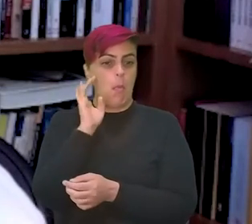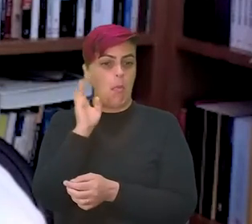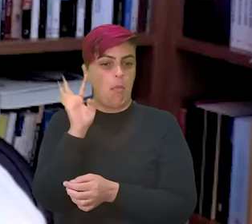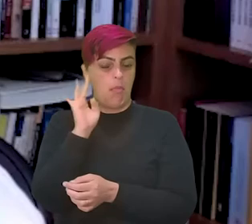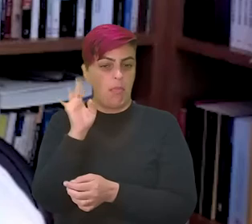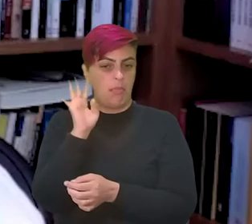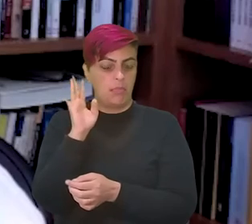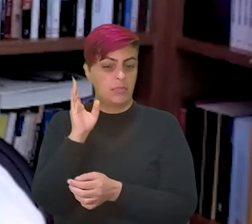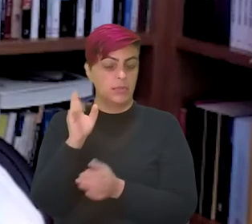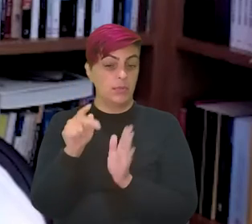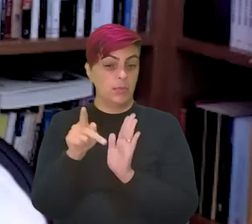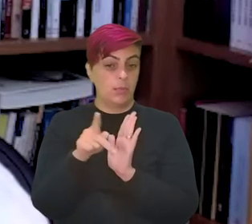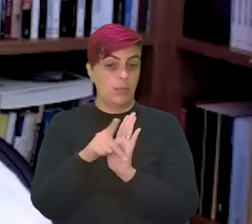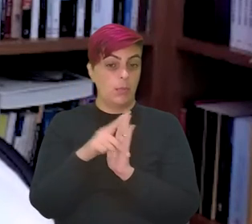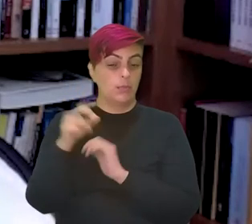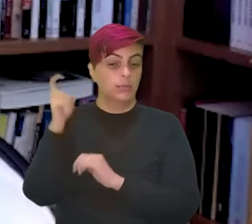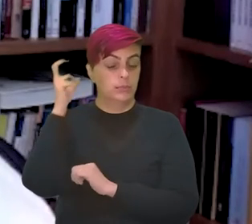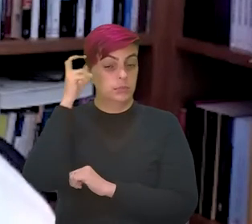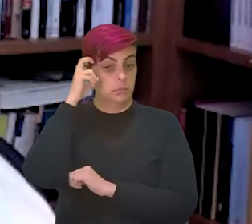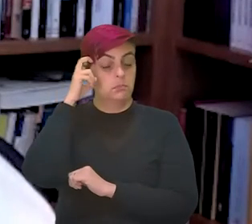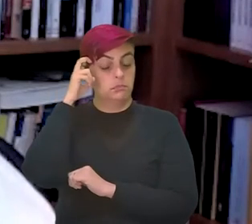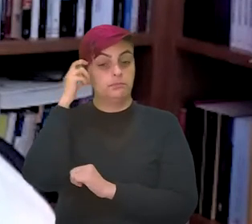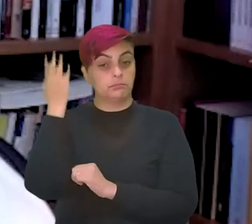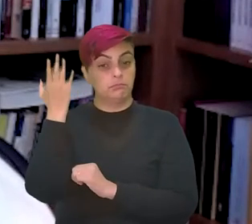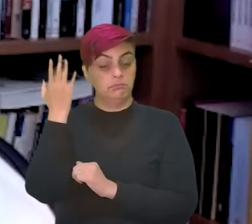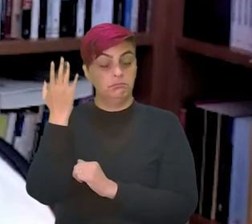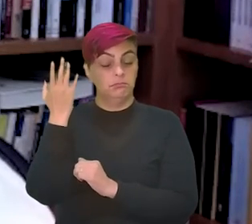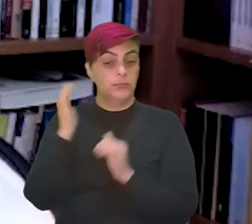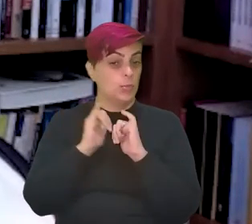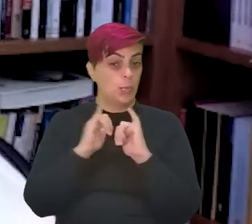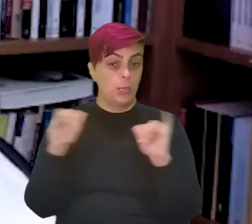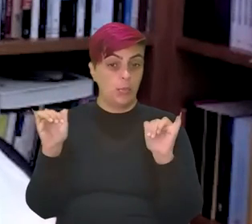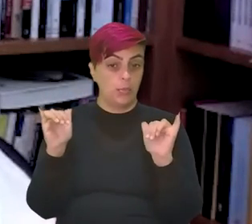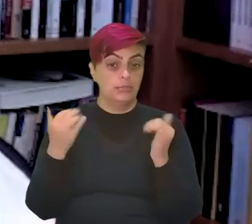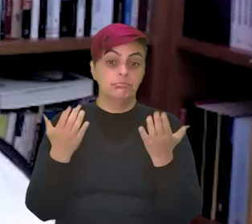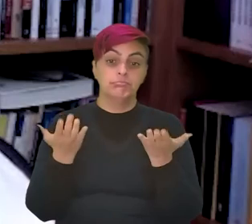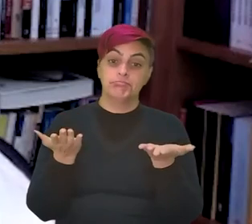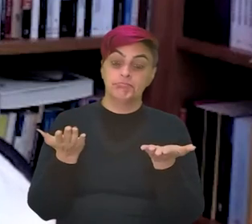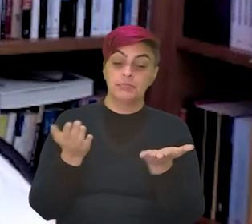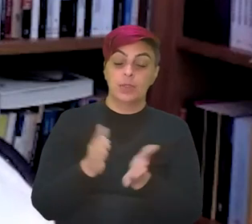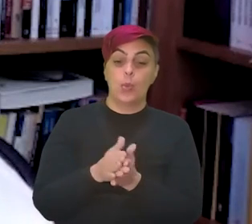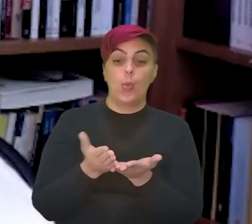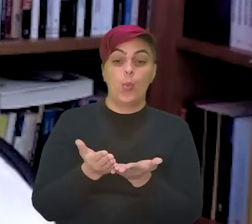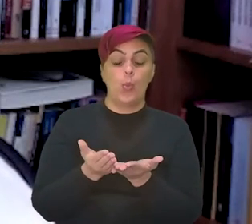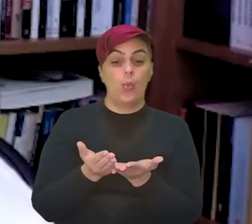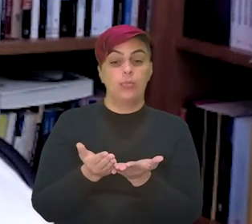uma teoria científica da cultura pegou, né? E Argonautas,